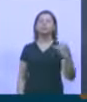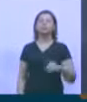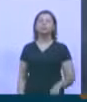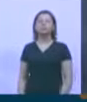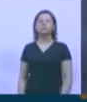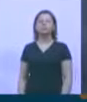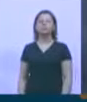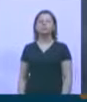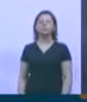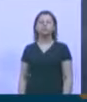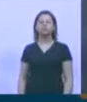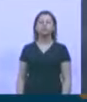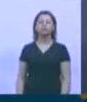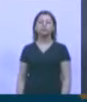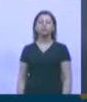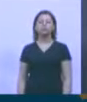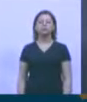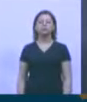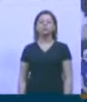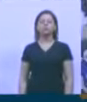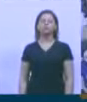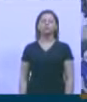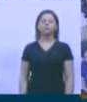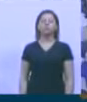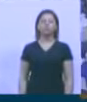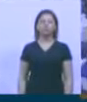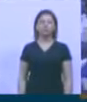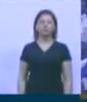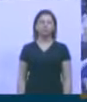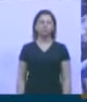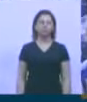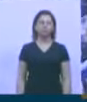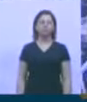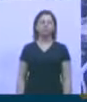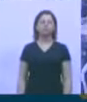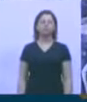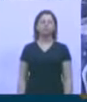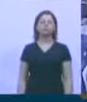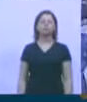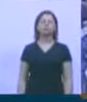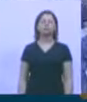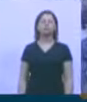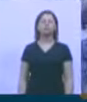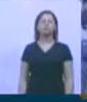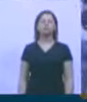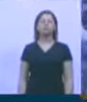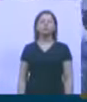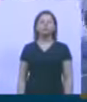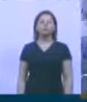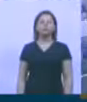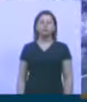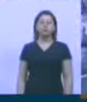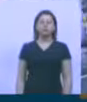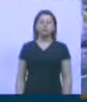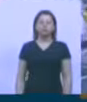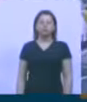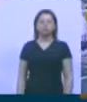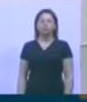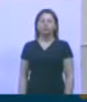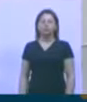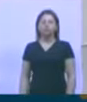in every parish, in every school, there must be a center and facilities for inner healing.